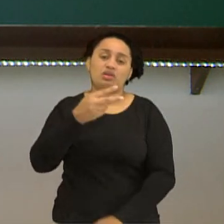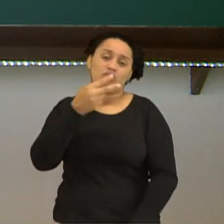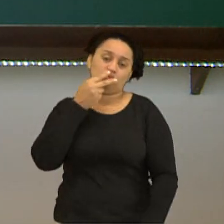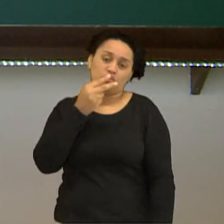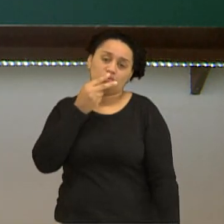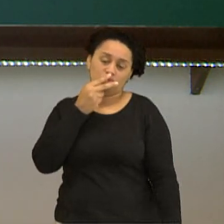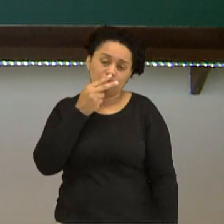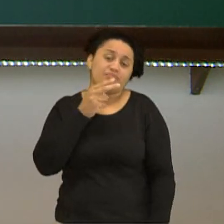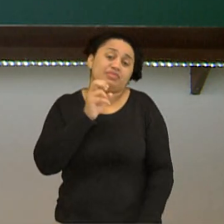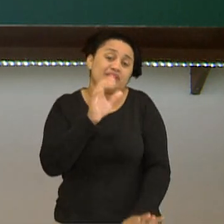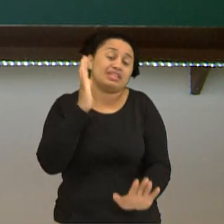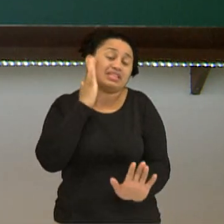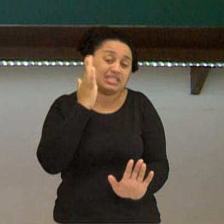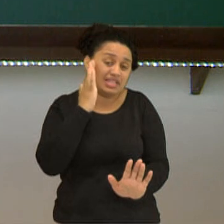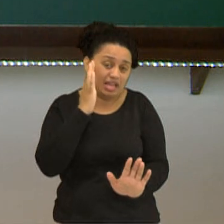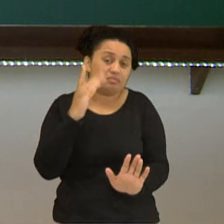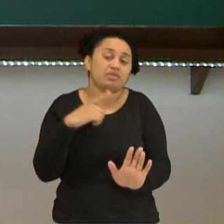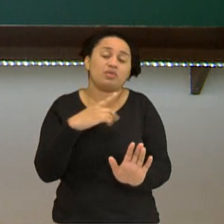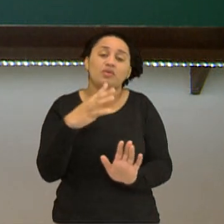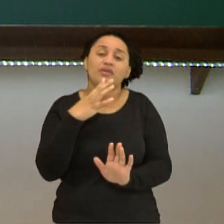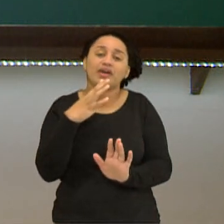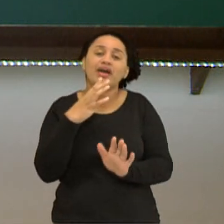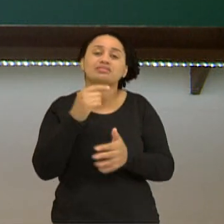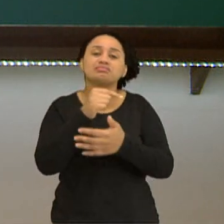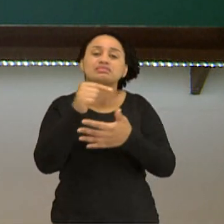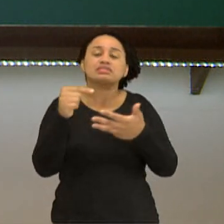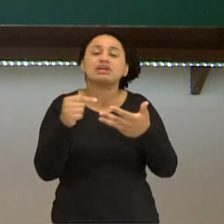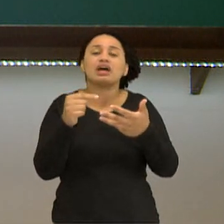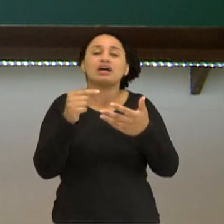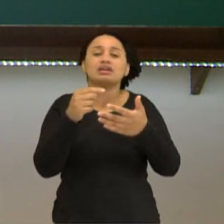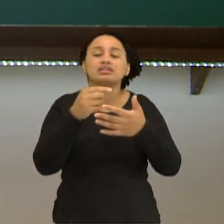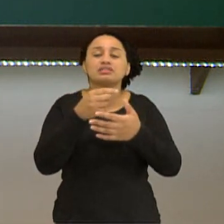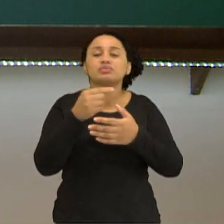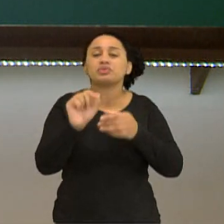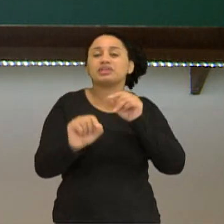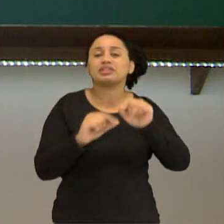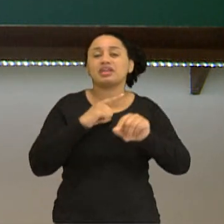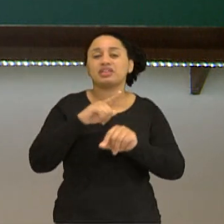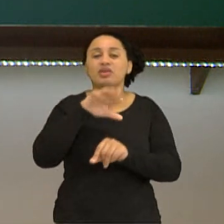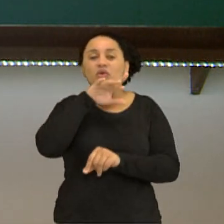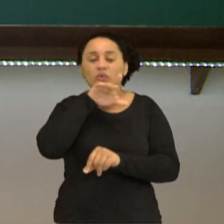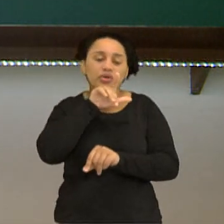tabagismo, mesmo sabendo de tantos malefícios que essa prática